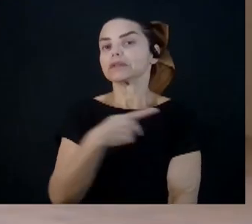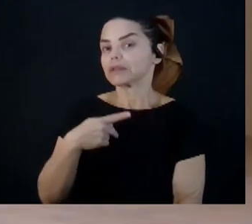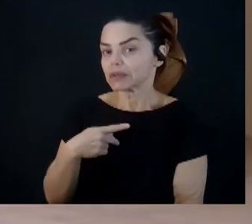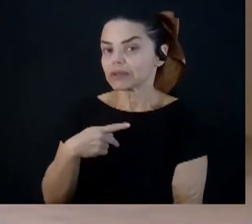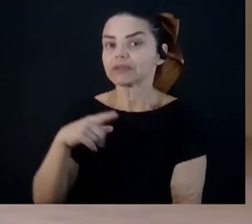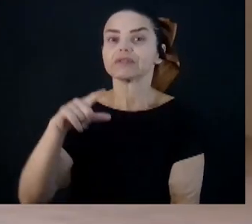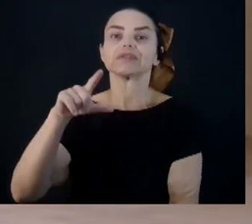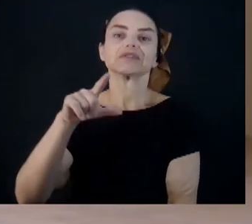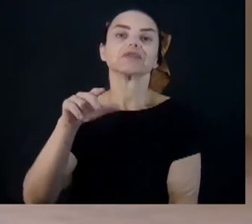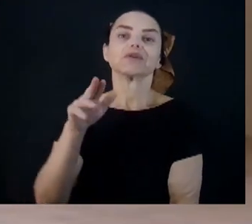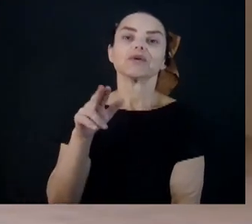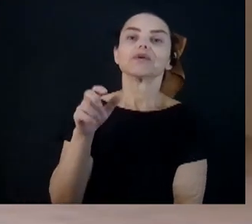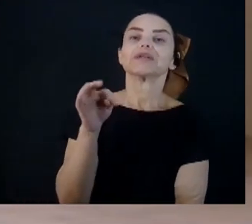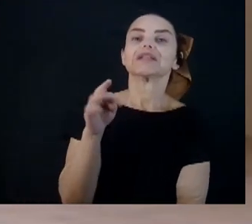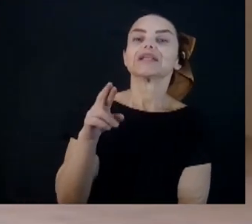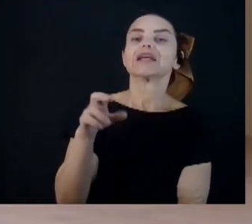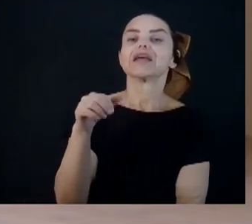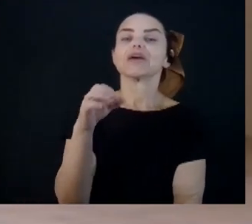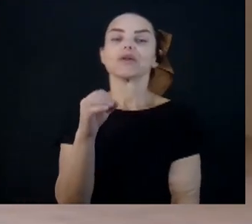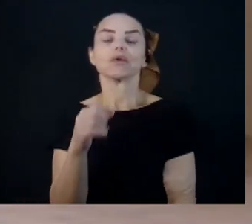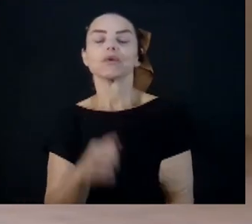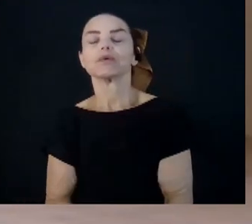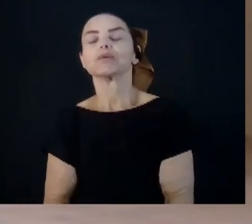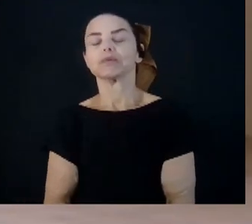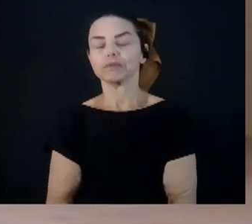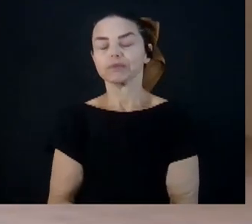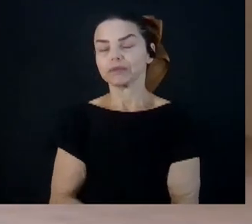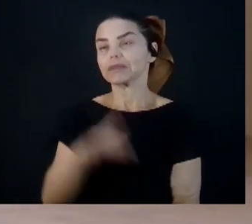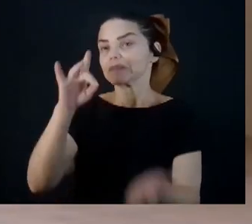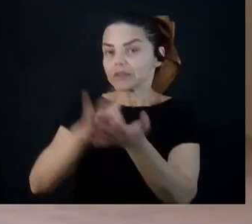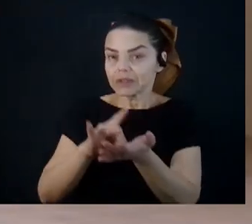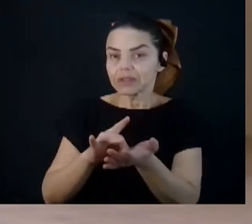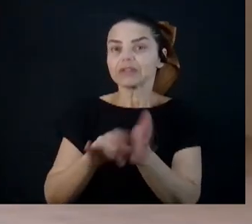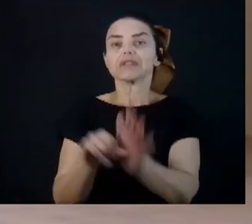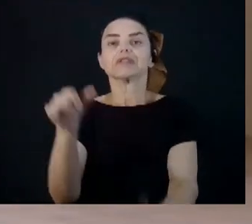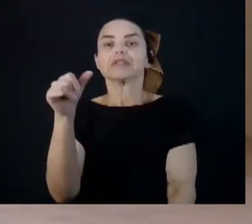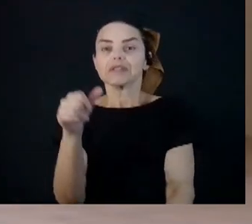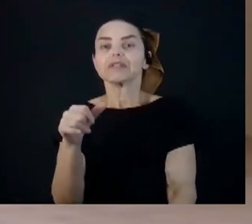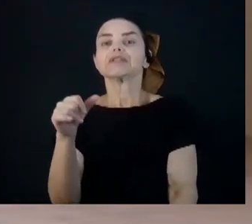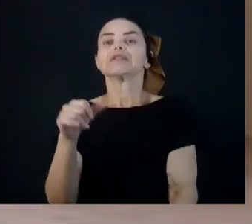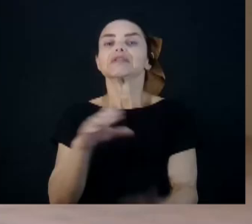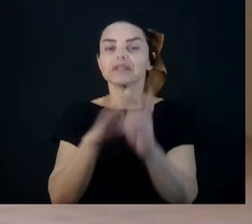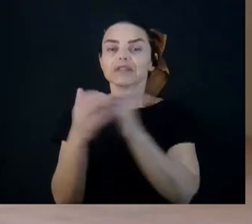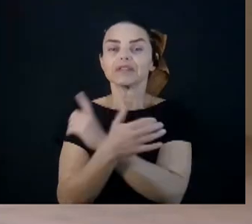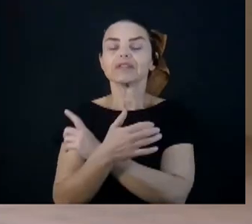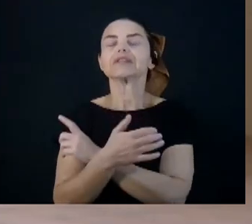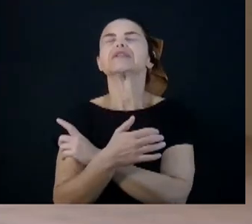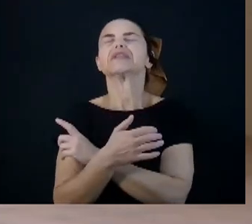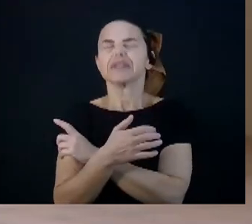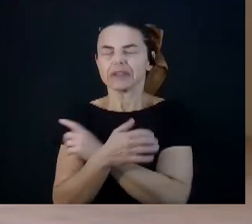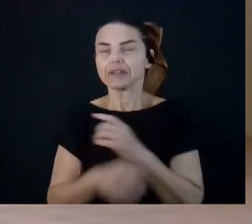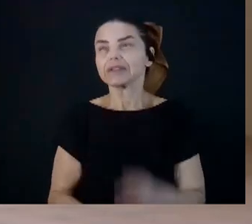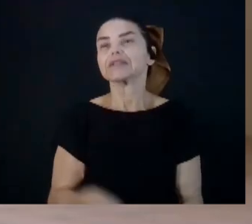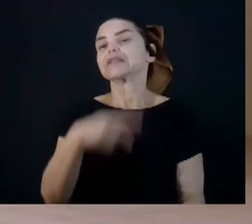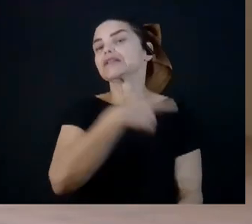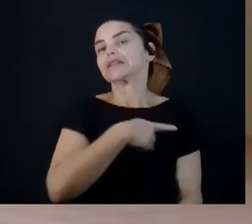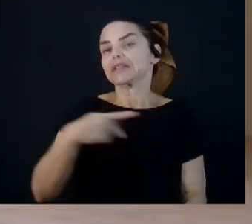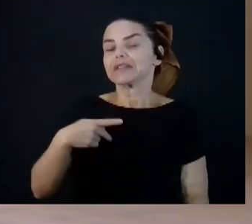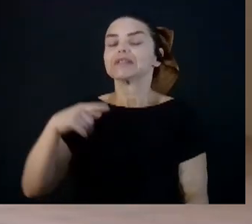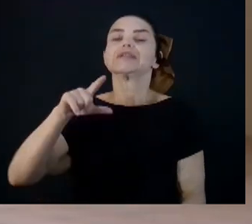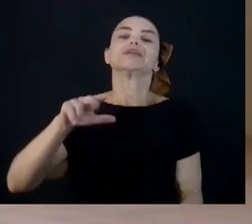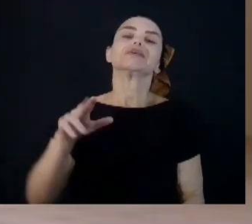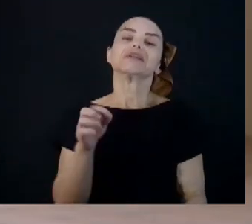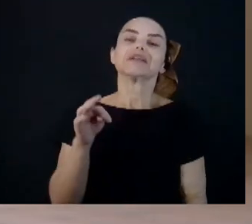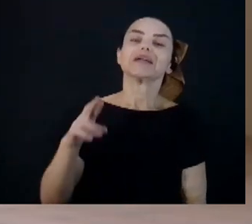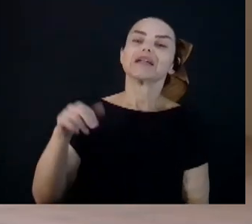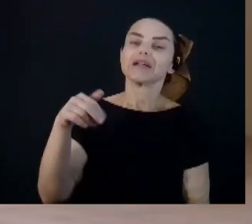eles, né? E aí então foi oficializado o primeiro culto luterano feito por um pastor luterano no dia 26